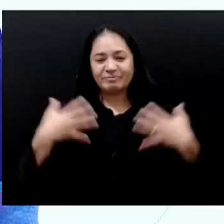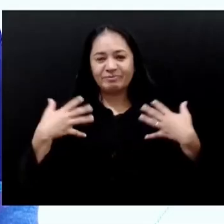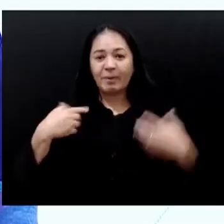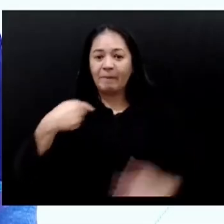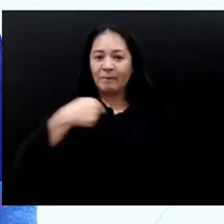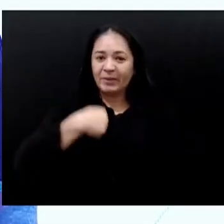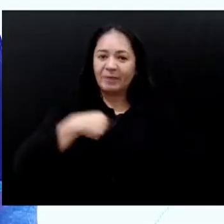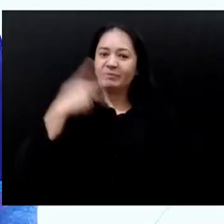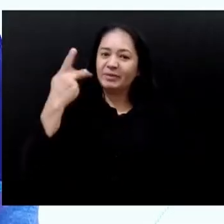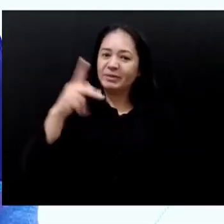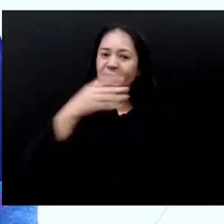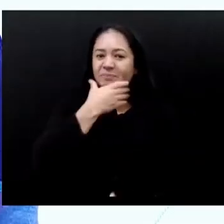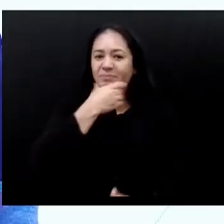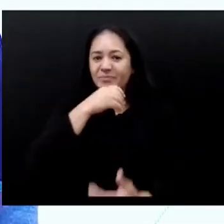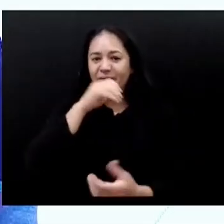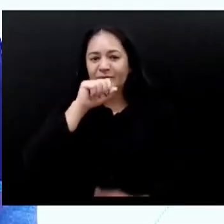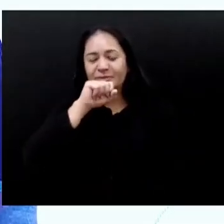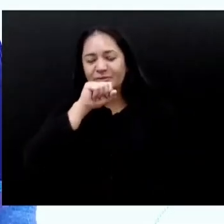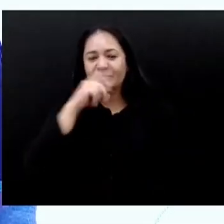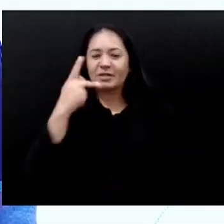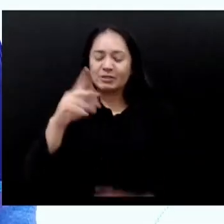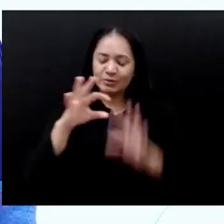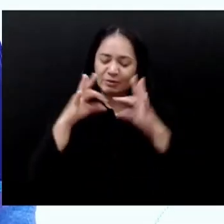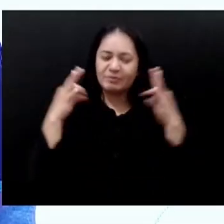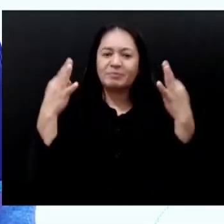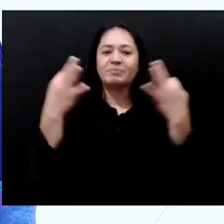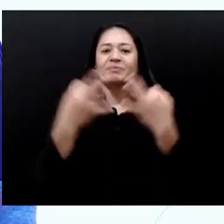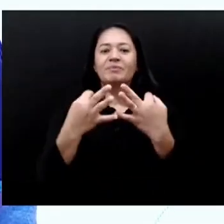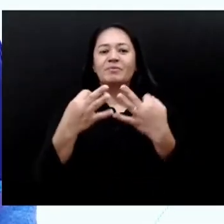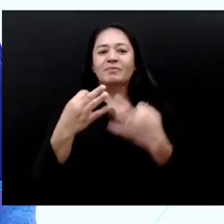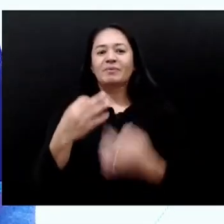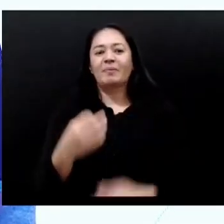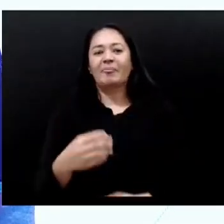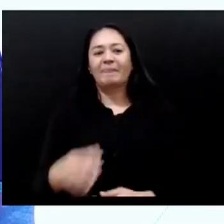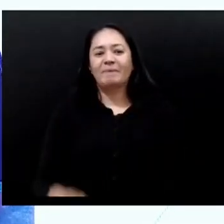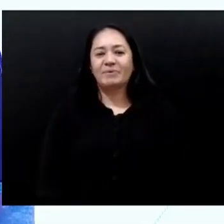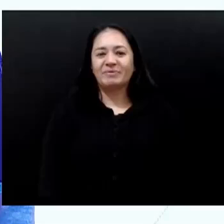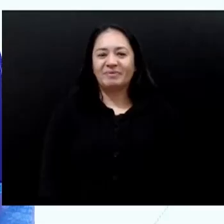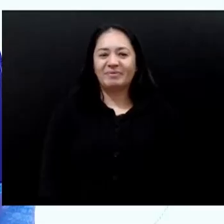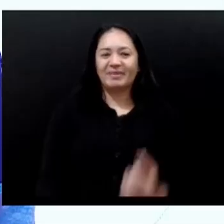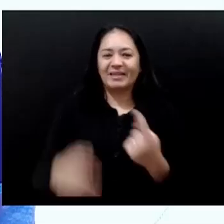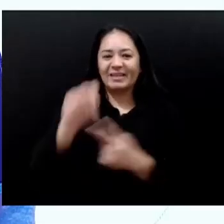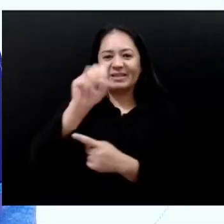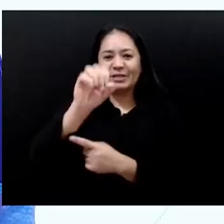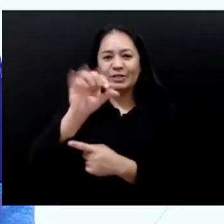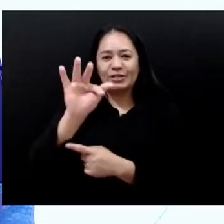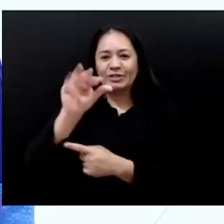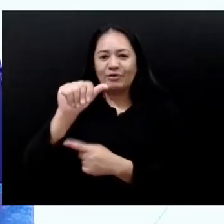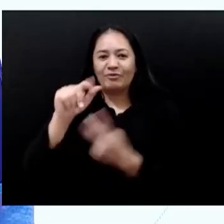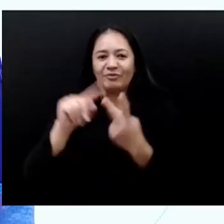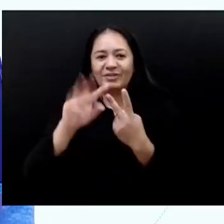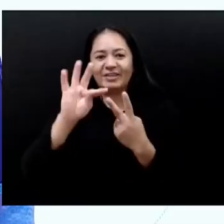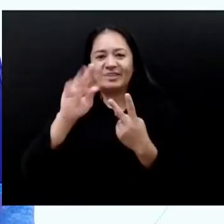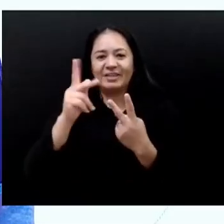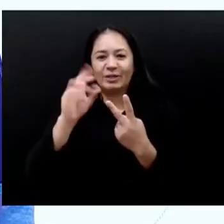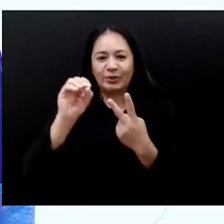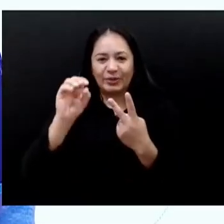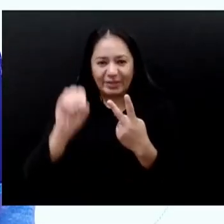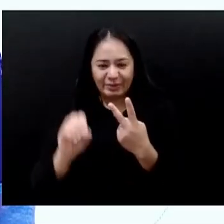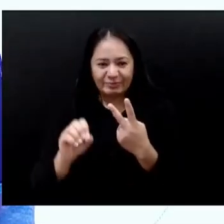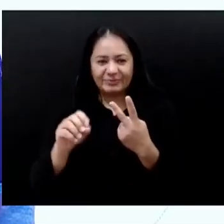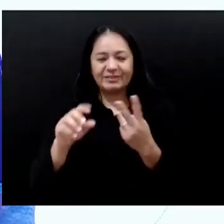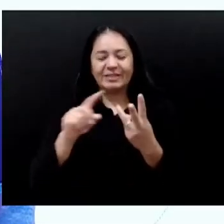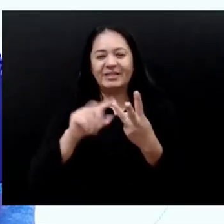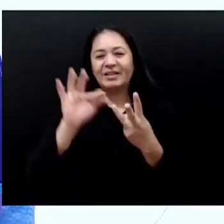né, a sua família, a Sofia, né, Sofia? O Theo e a Fernanda também, que é